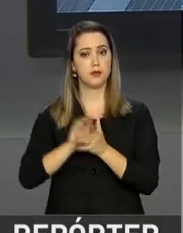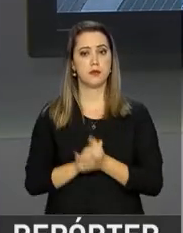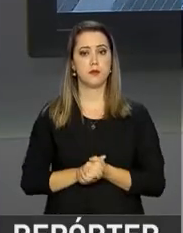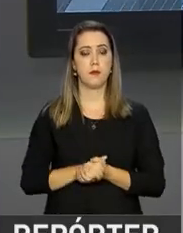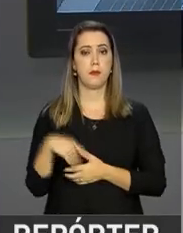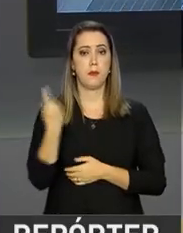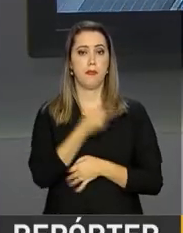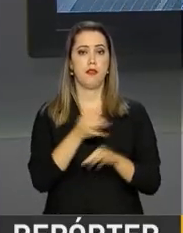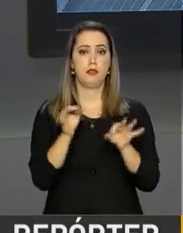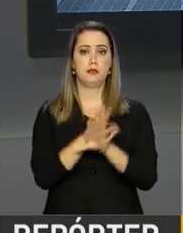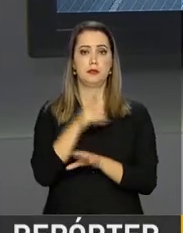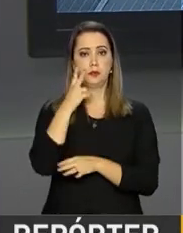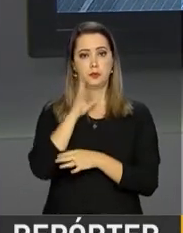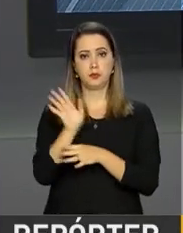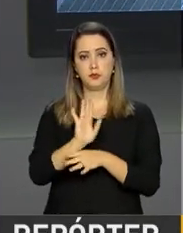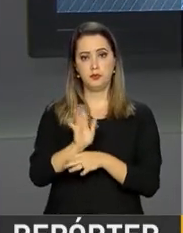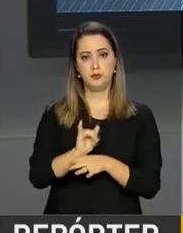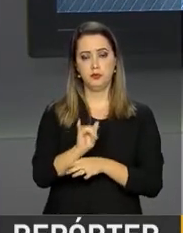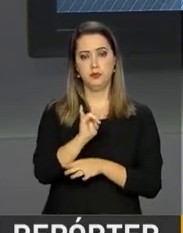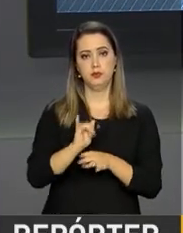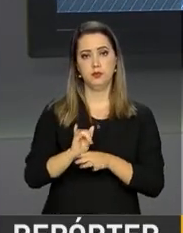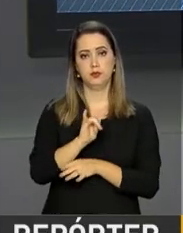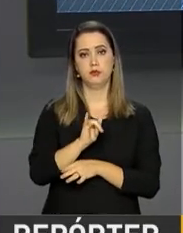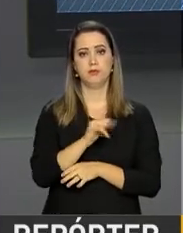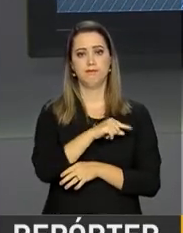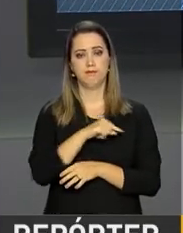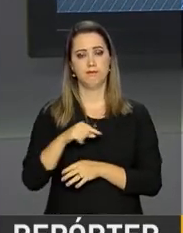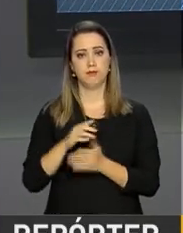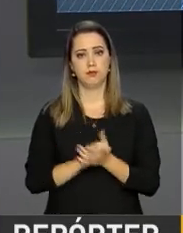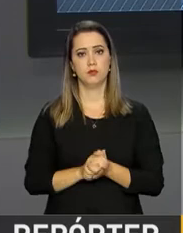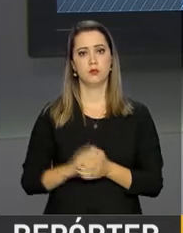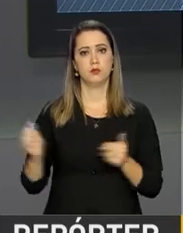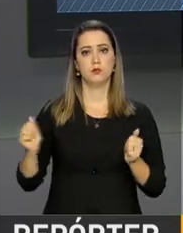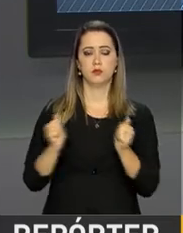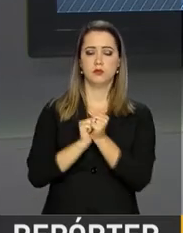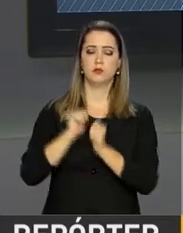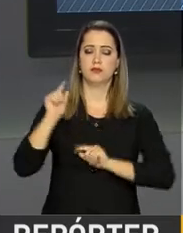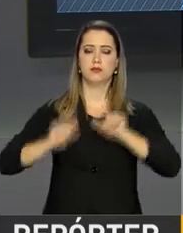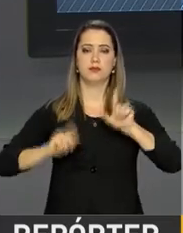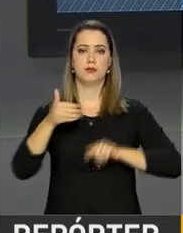E nós ficamos por aqui. Você pode rever as reportagens no YouTube.